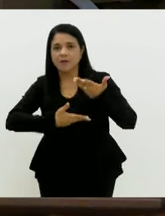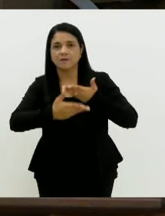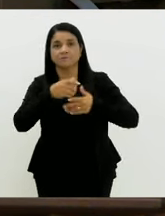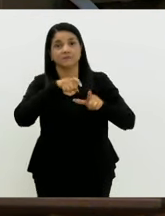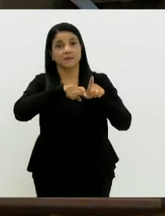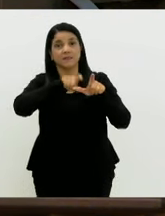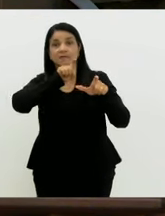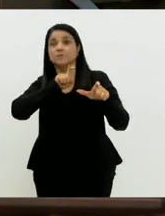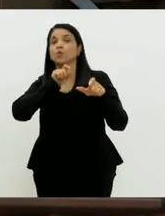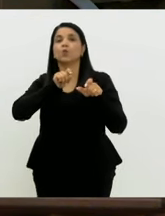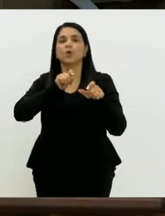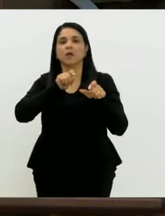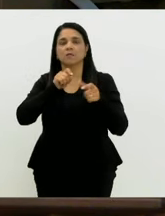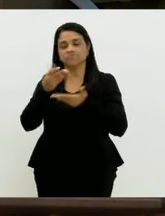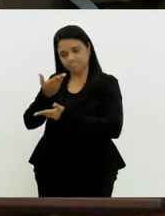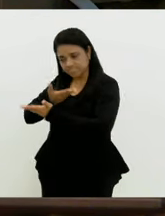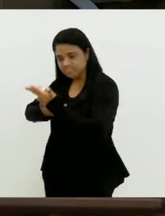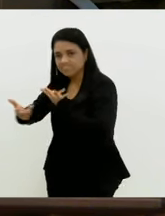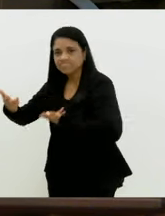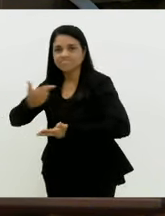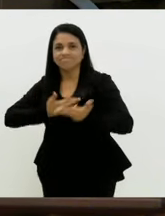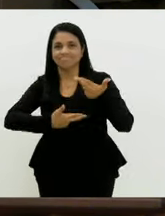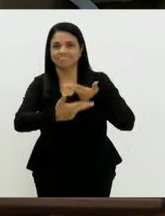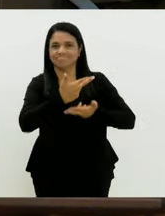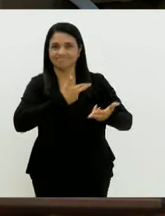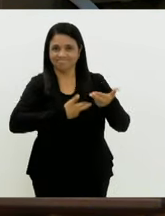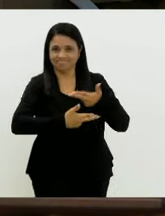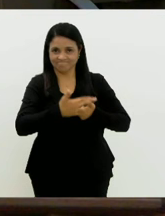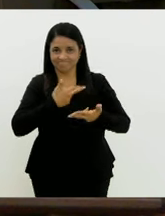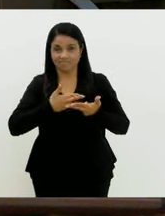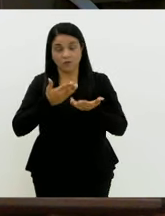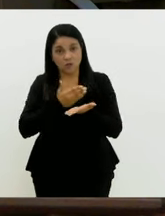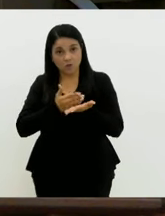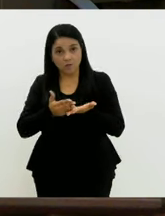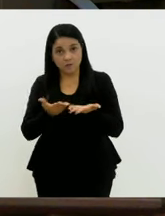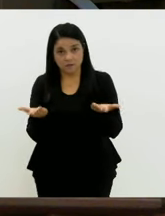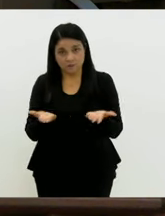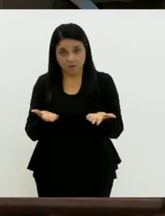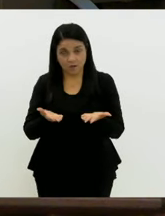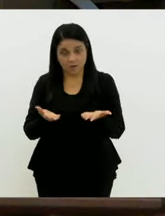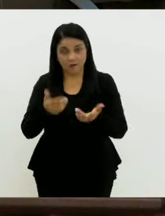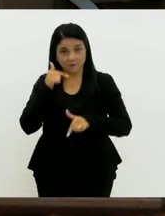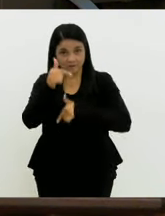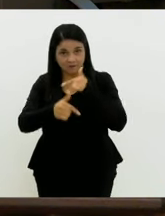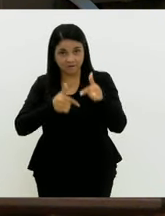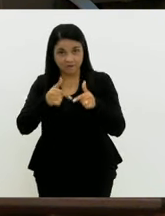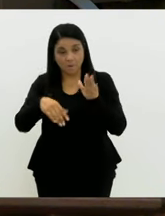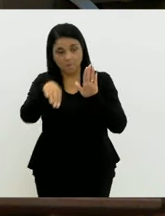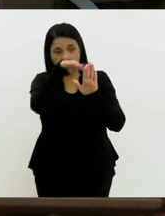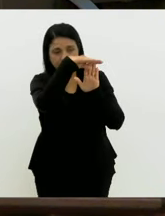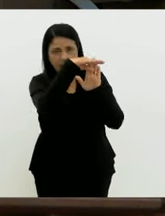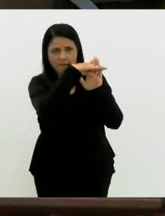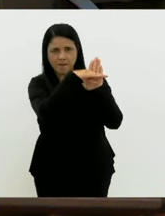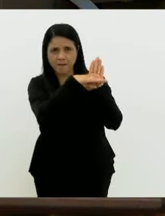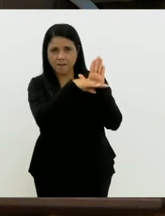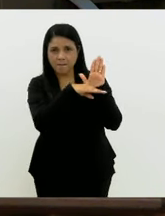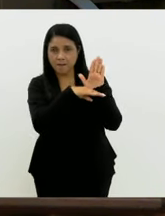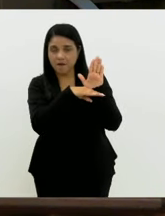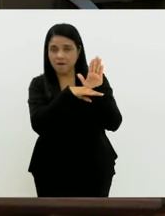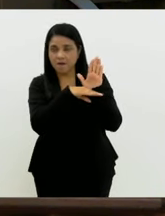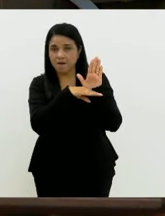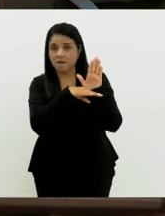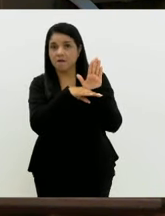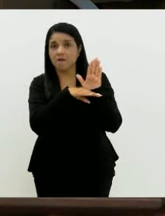entre nós. A prova disso que nós temos, iniciando os trabalhos desse ano, uma pauta que para muitos